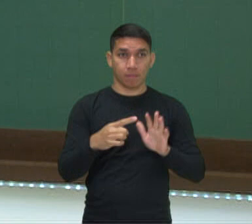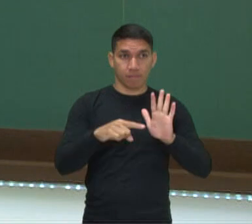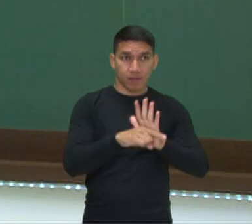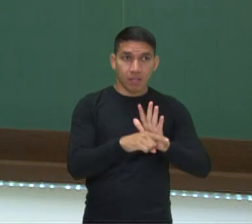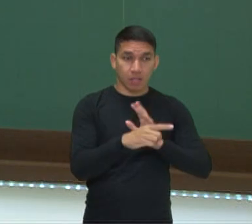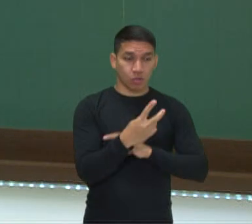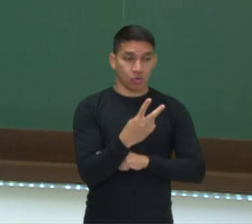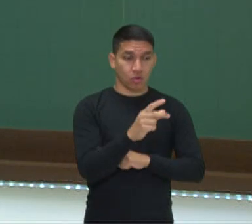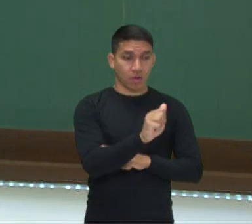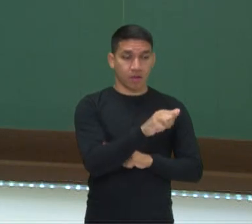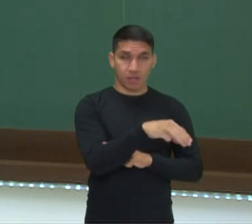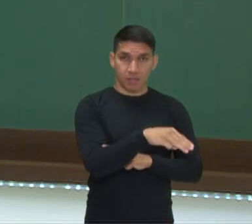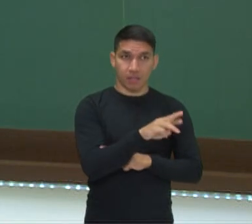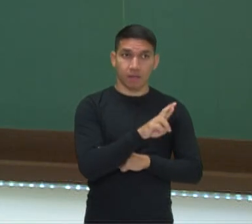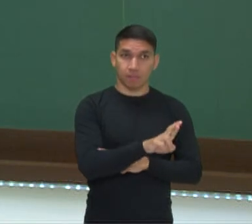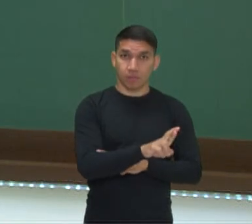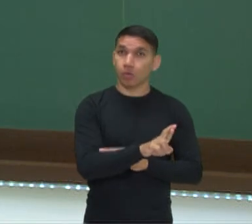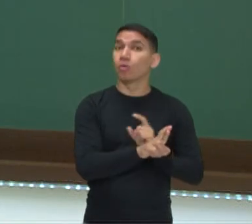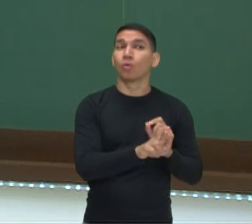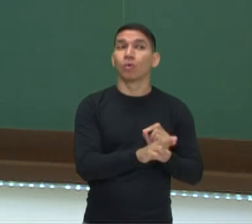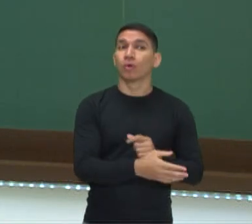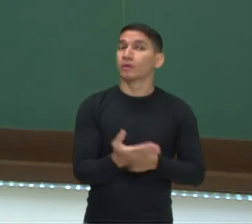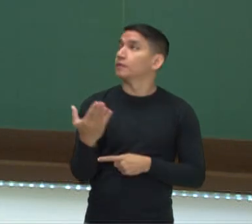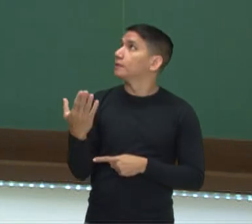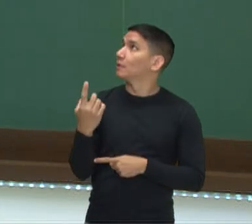menos 2AM é igual